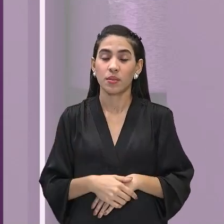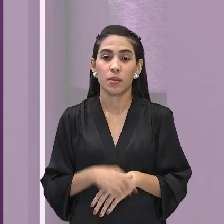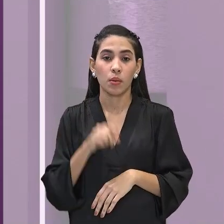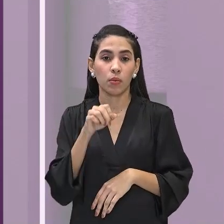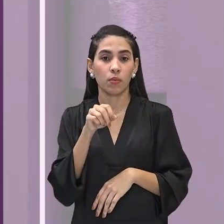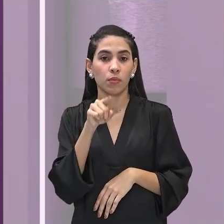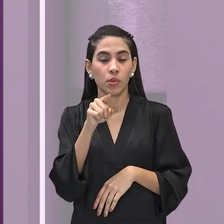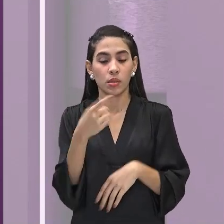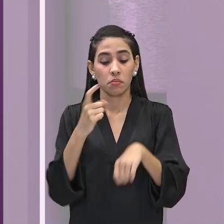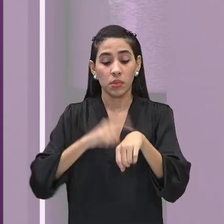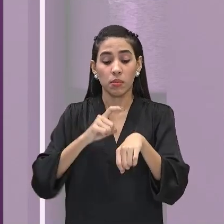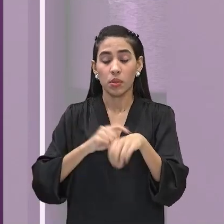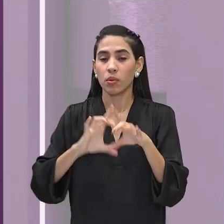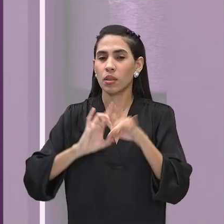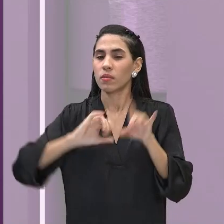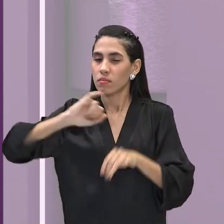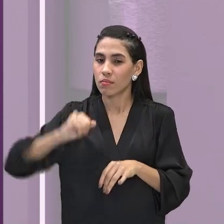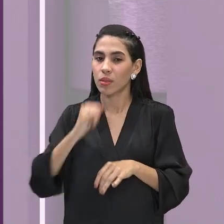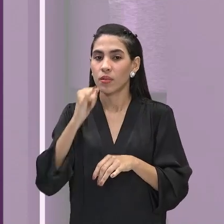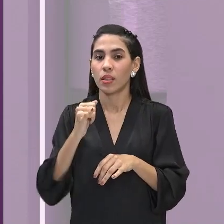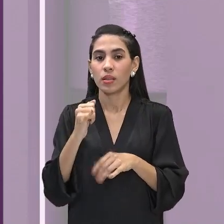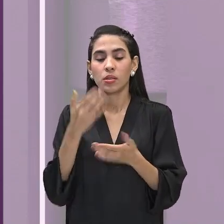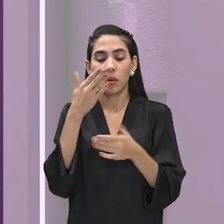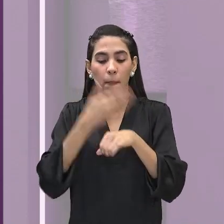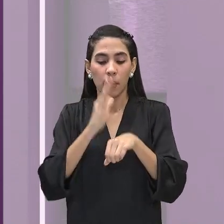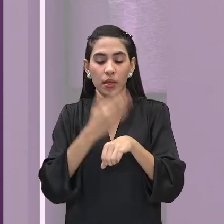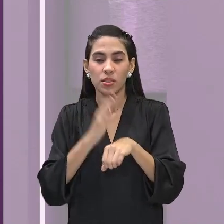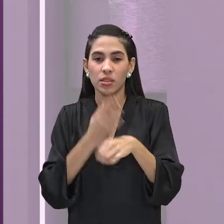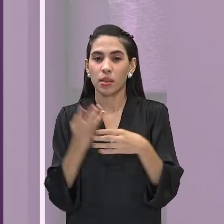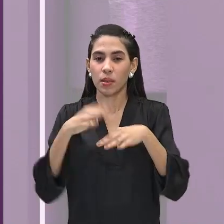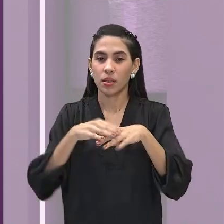você tiver um tempinho livre, aproveite, vá praticar que você